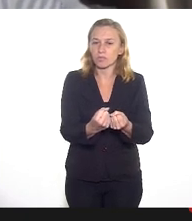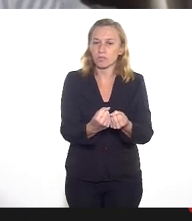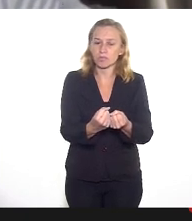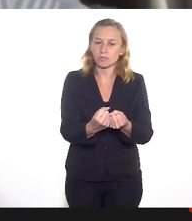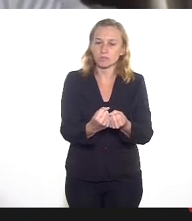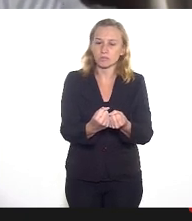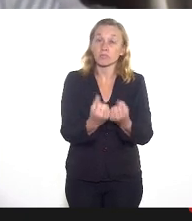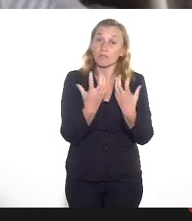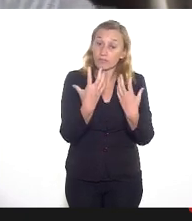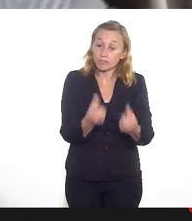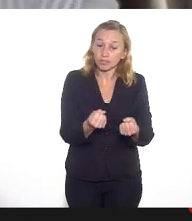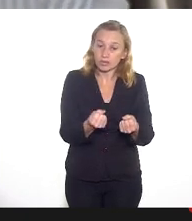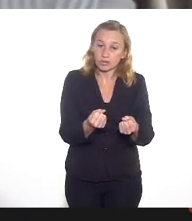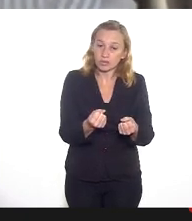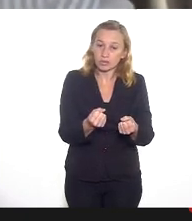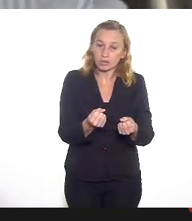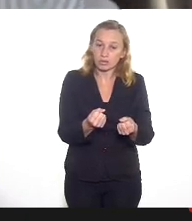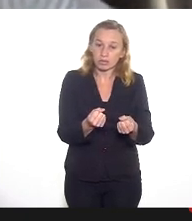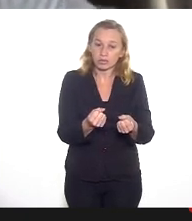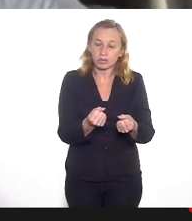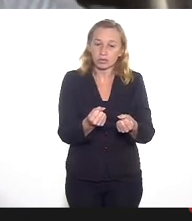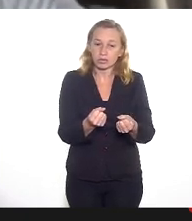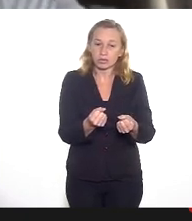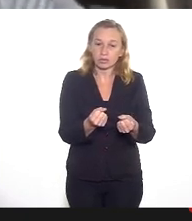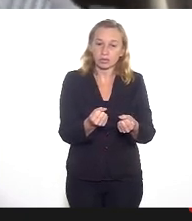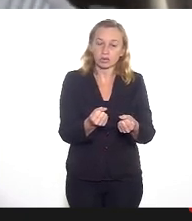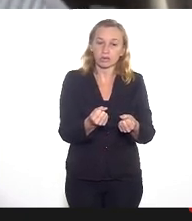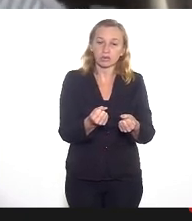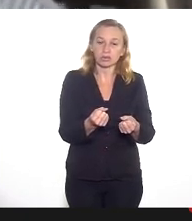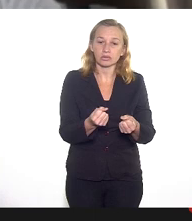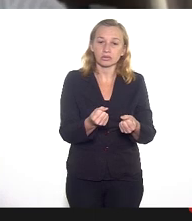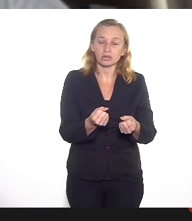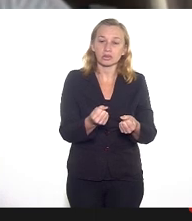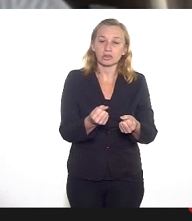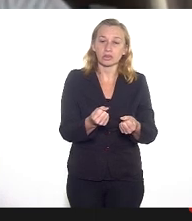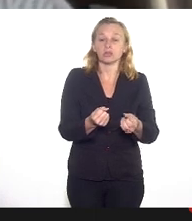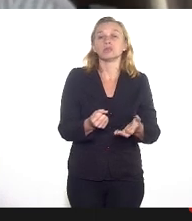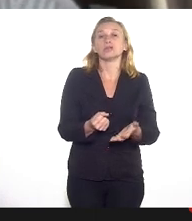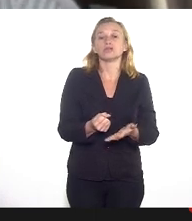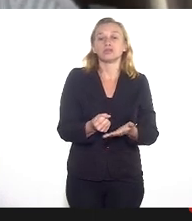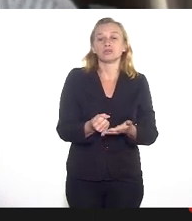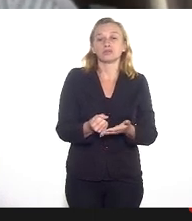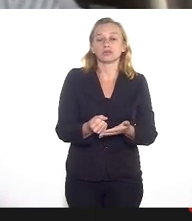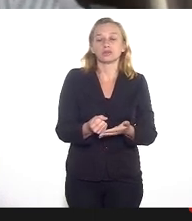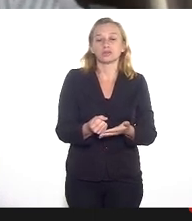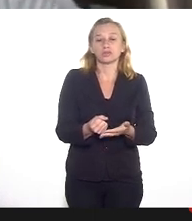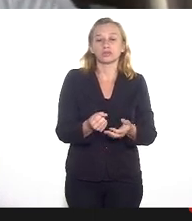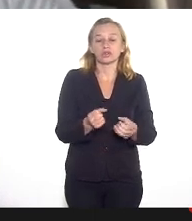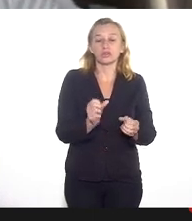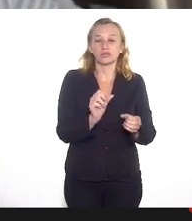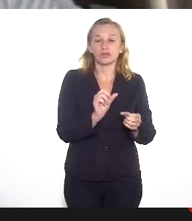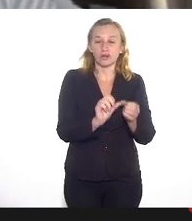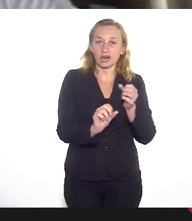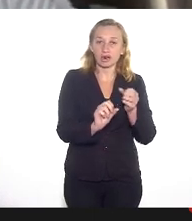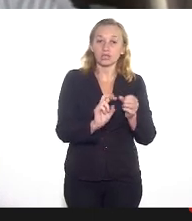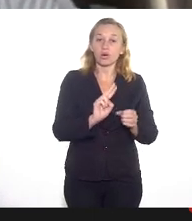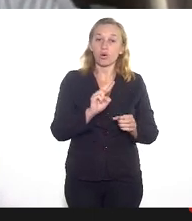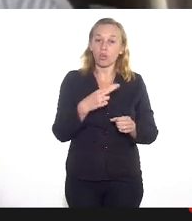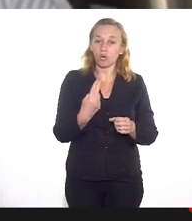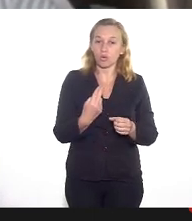aceitam plenamente a declaração que a operadora faz, ou se eles realizam algum tipo de